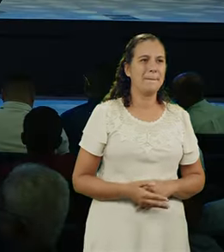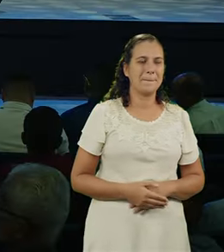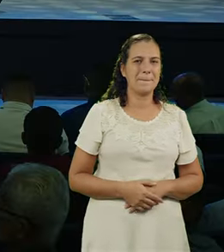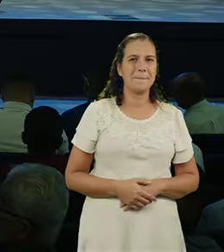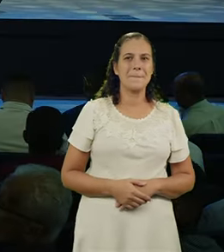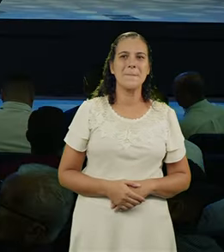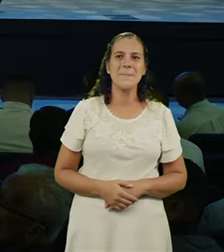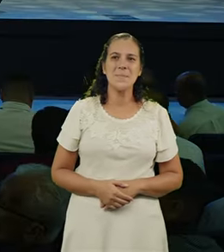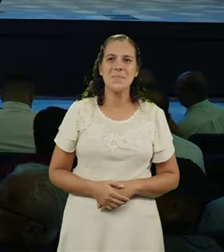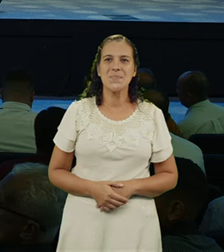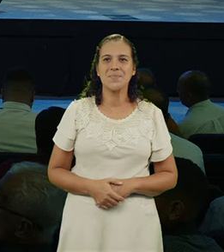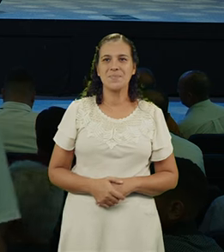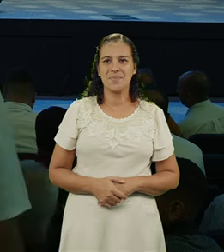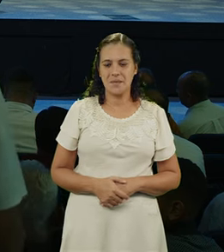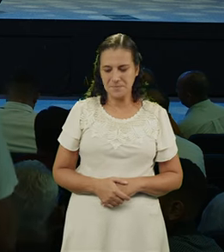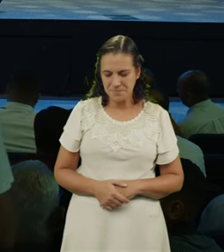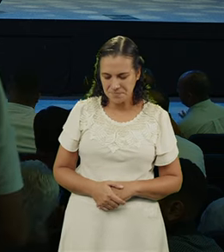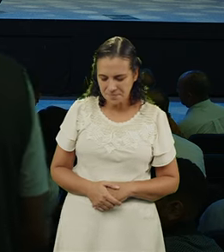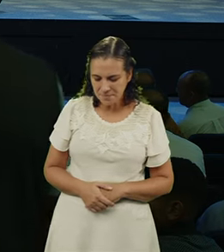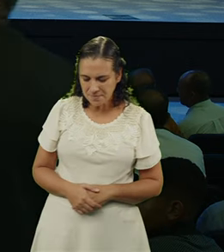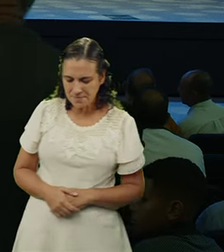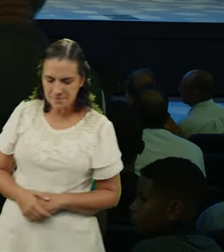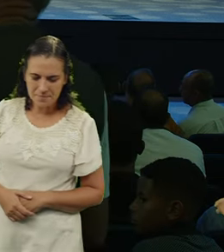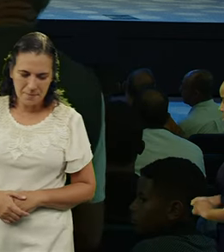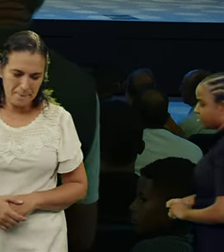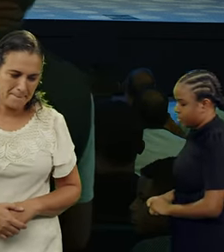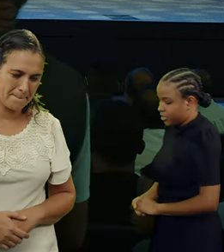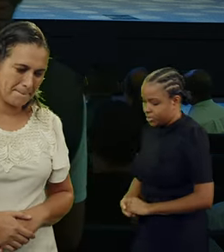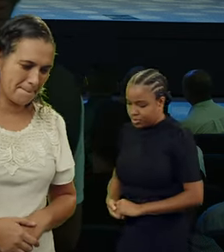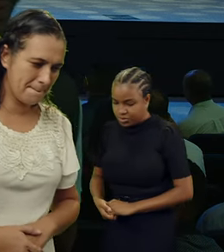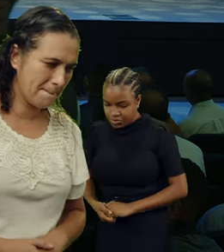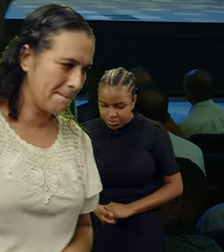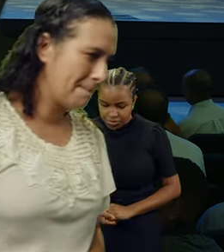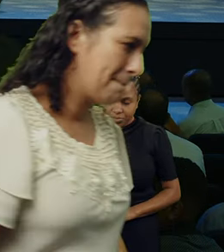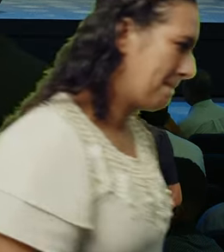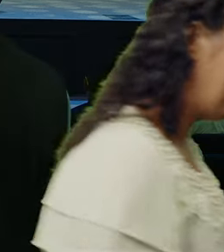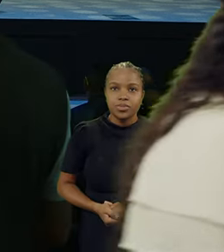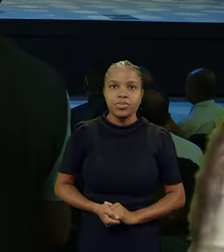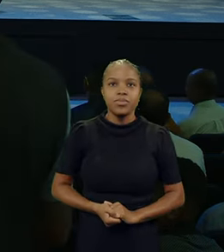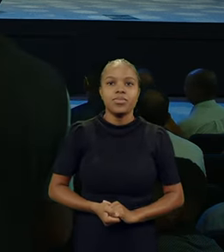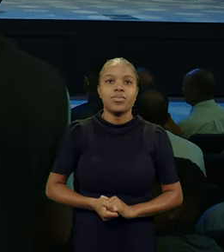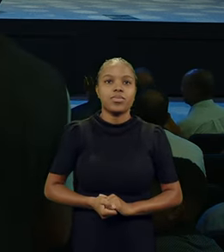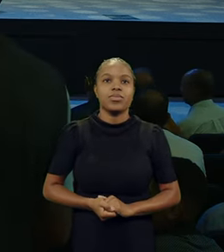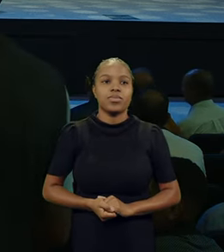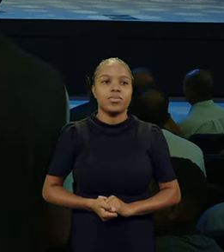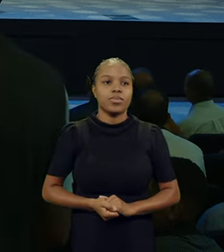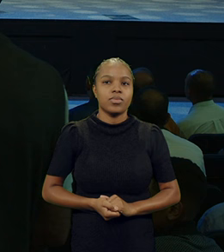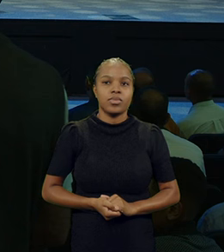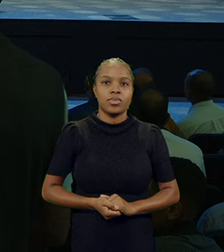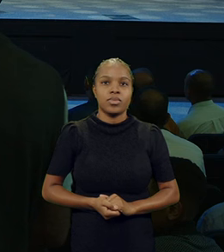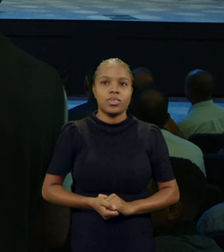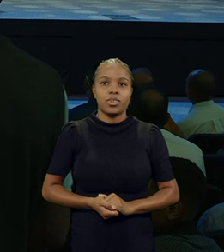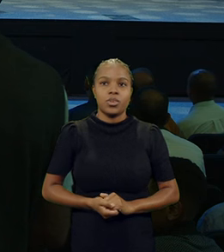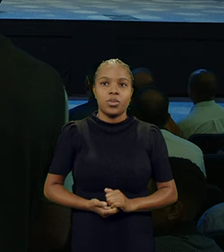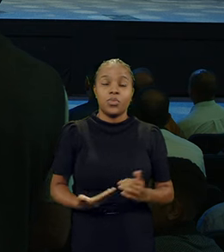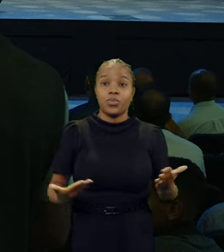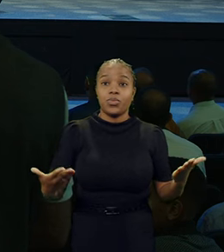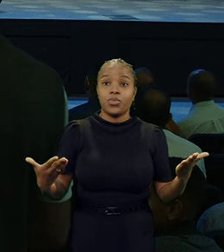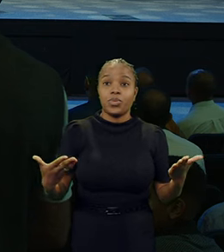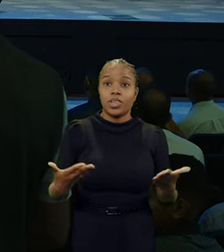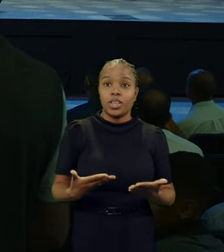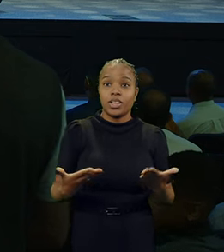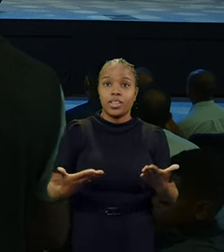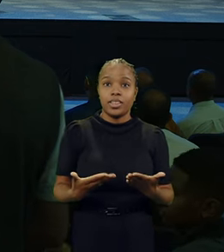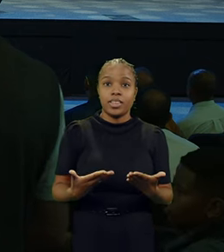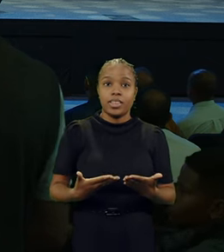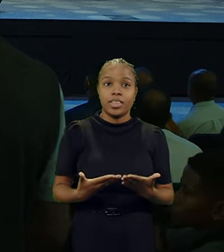uma palavra para nós aqui também, para a igreja, para os homens do reino, aqui nesse dia. Não